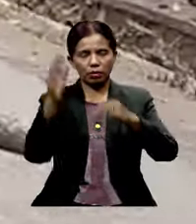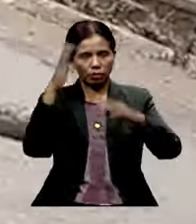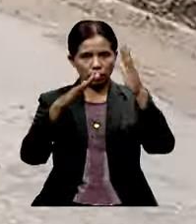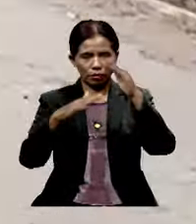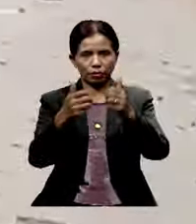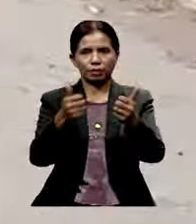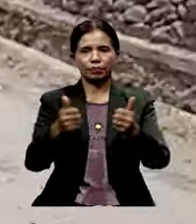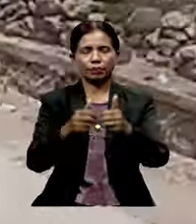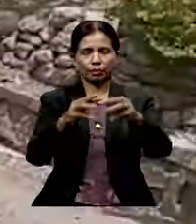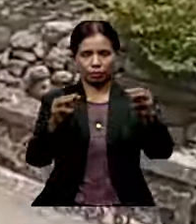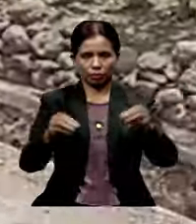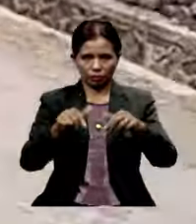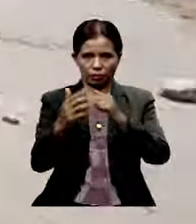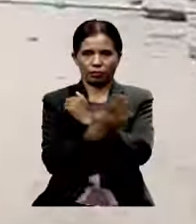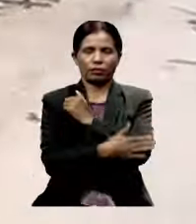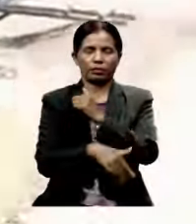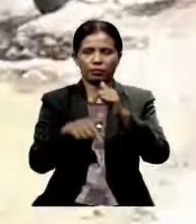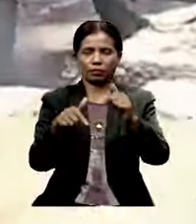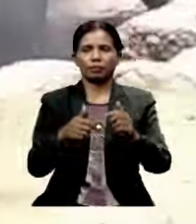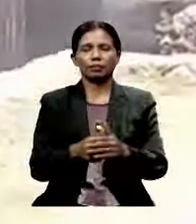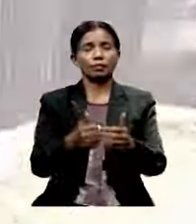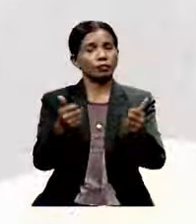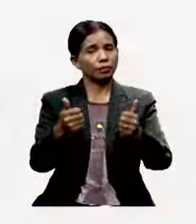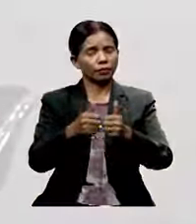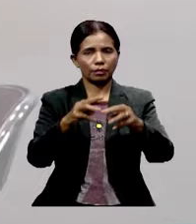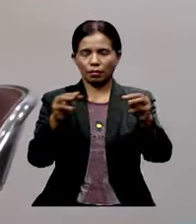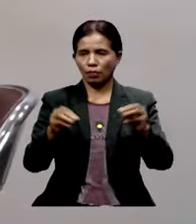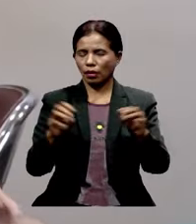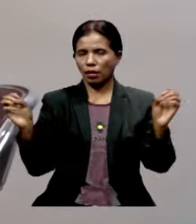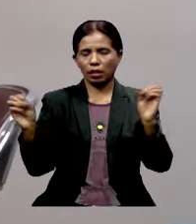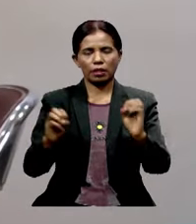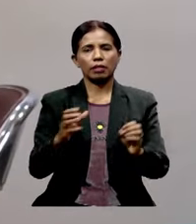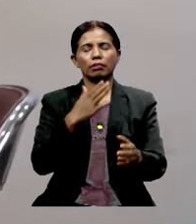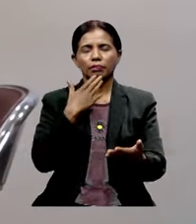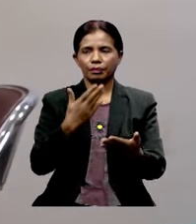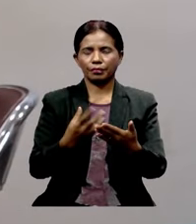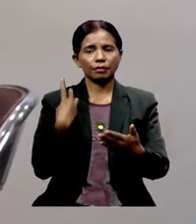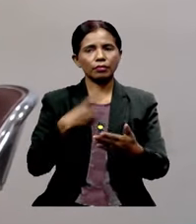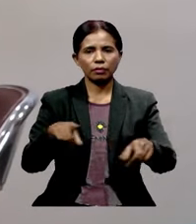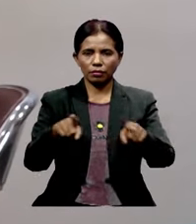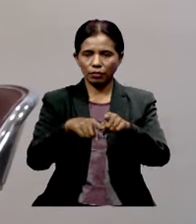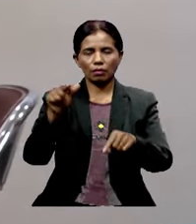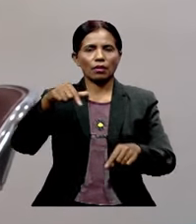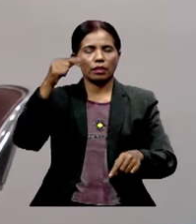marcial, no arte ritual e arrelaran. Artes marciais, se la ia solução, enquanto itanuda governante,